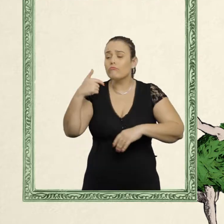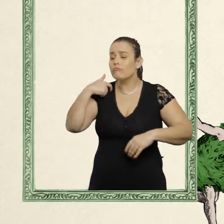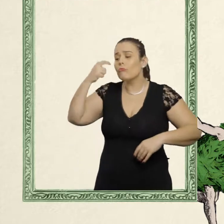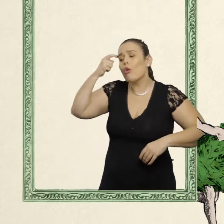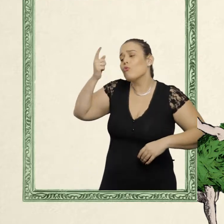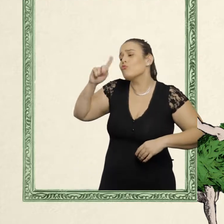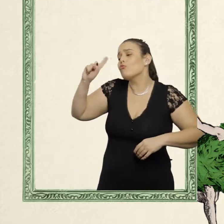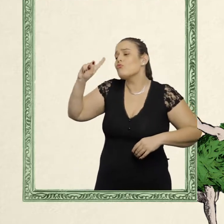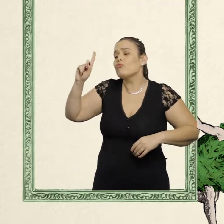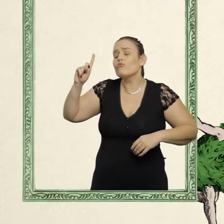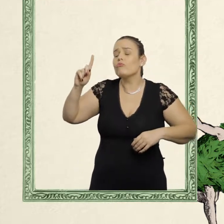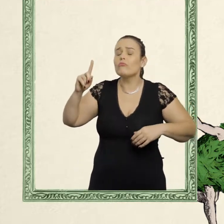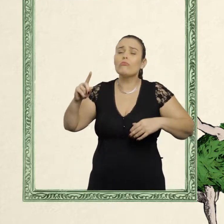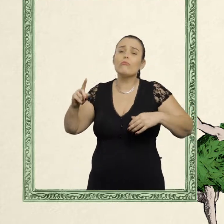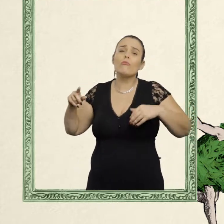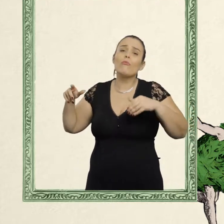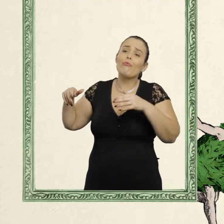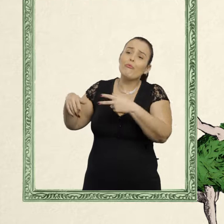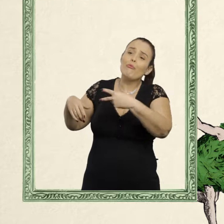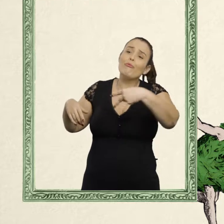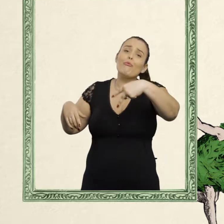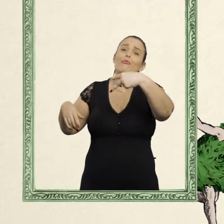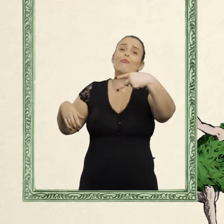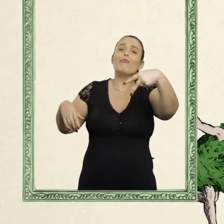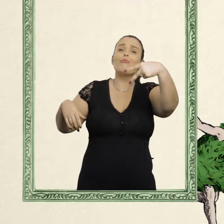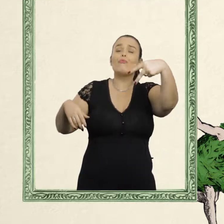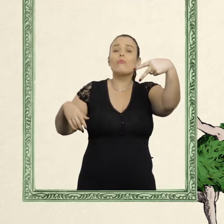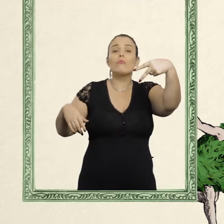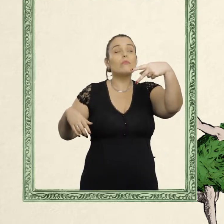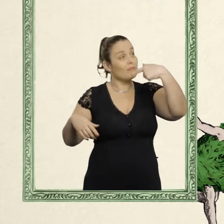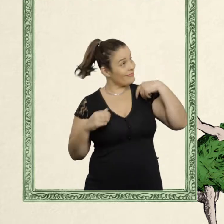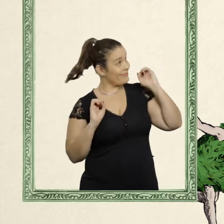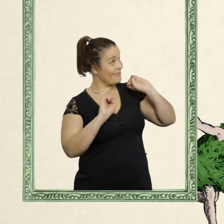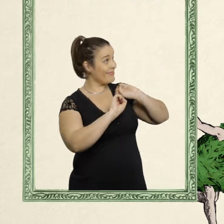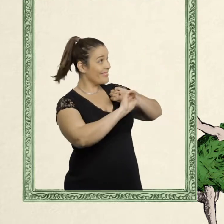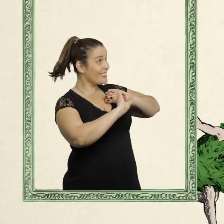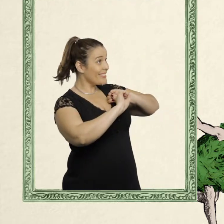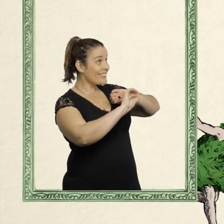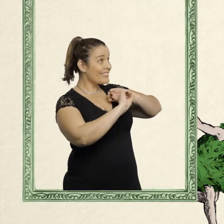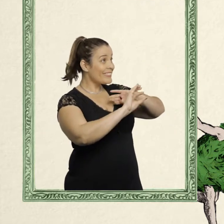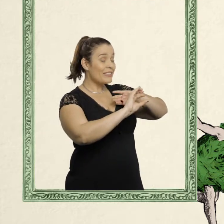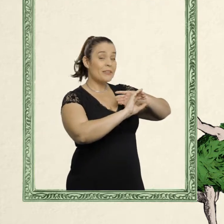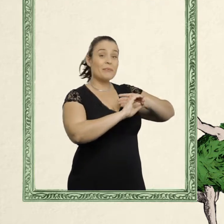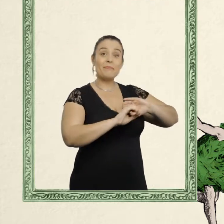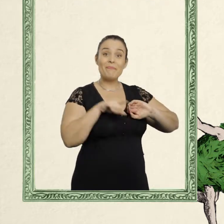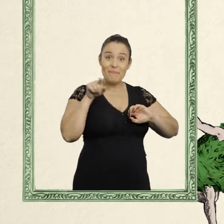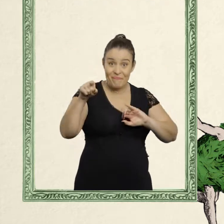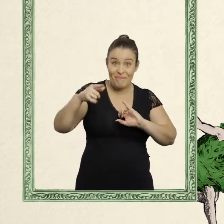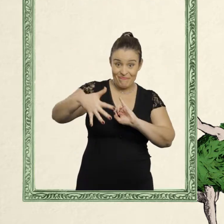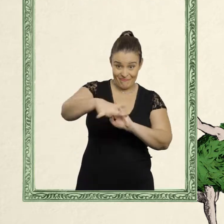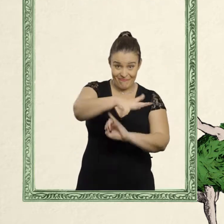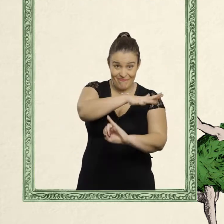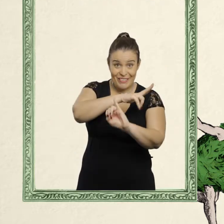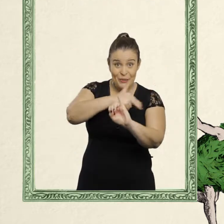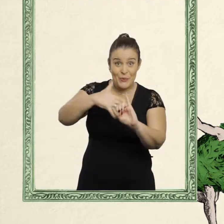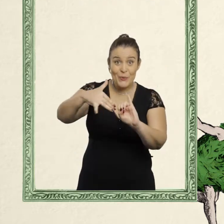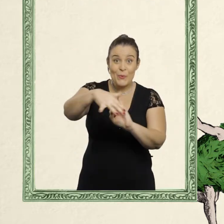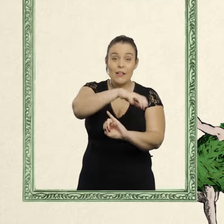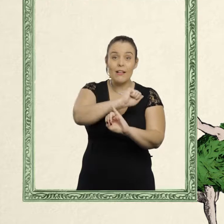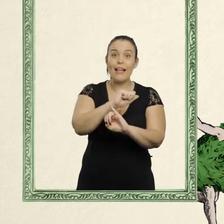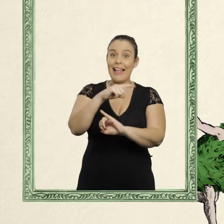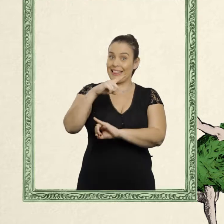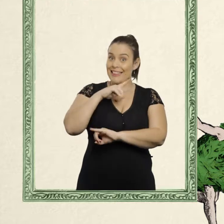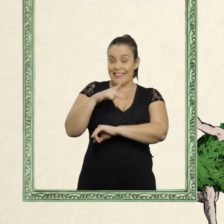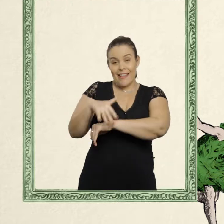voar. Peter disse para Wendy que iria ensiná-la a voar. Peter contou que na Terra do Nunca